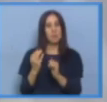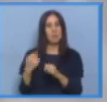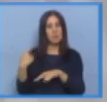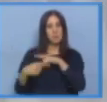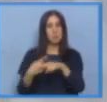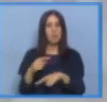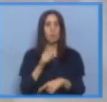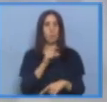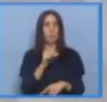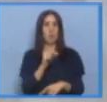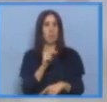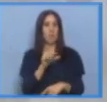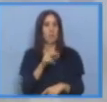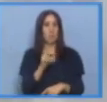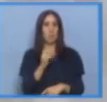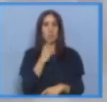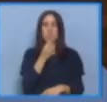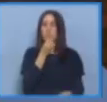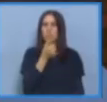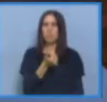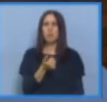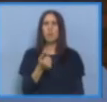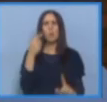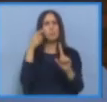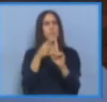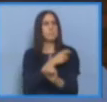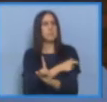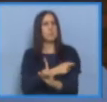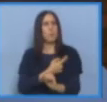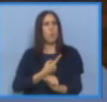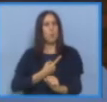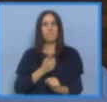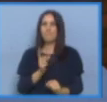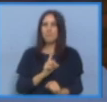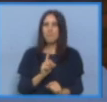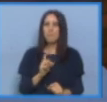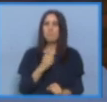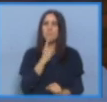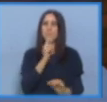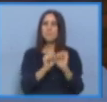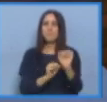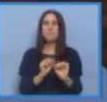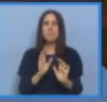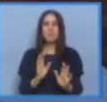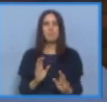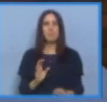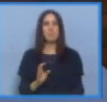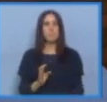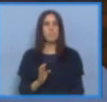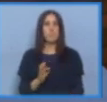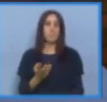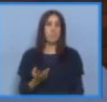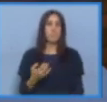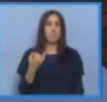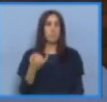como disse o Álvaro muito bem. O objetivo não é falar em representação delas, mas sim para perceber que,